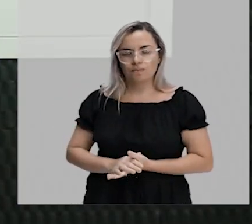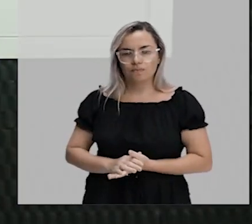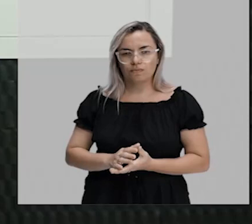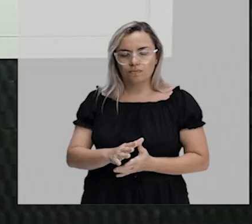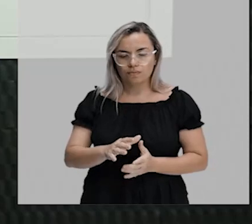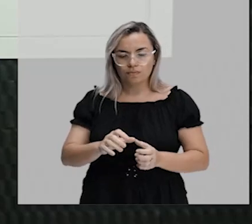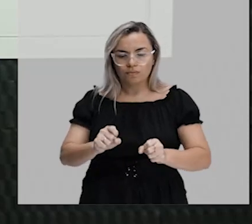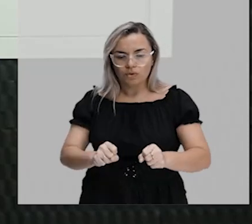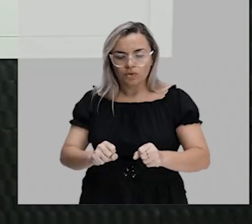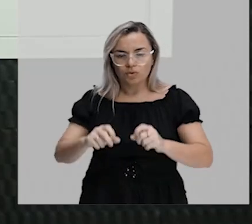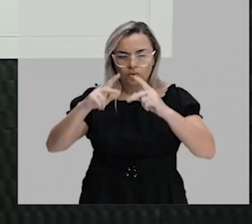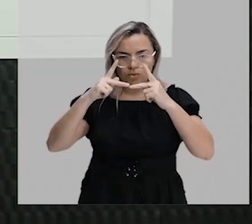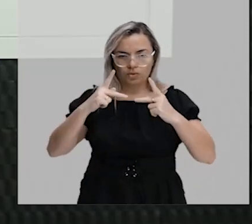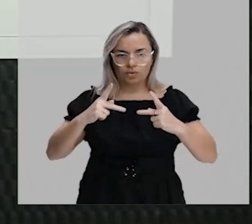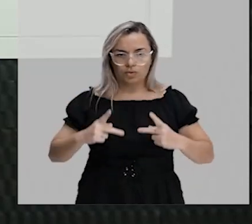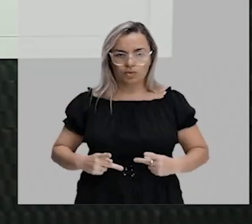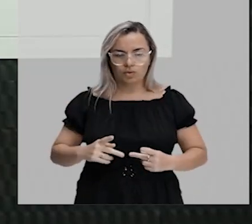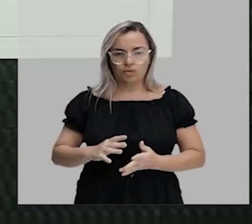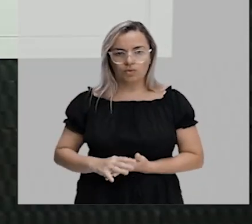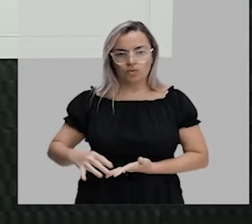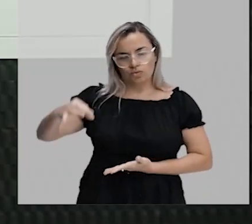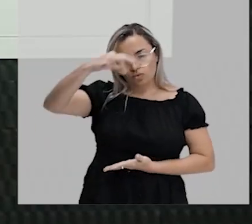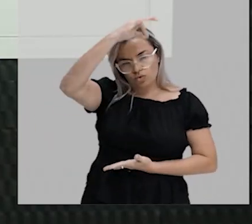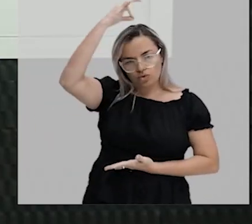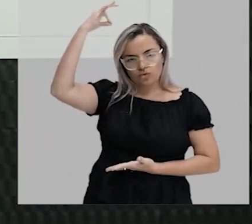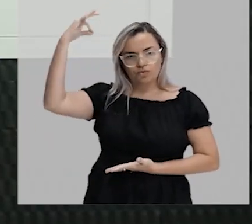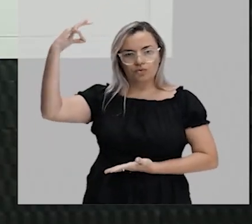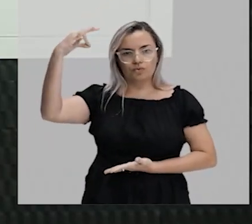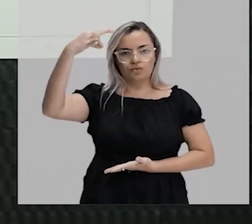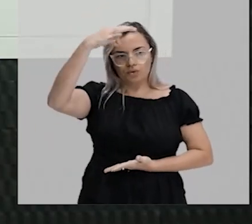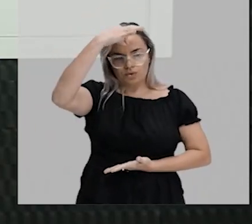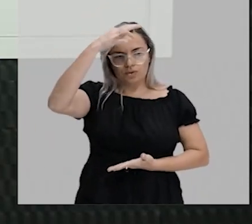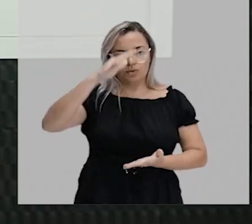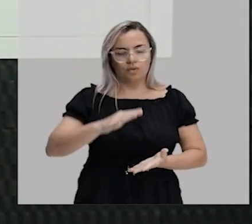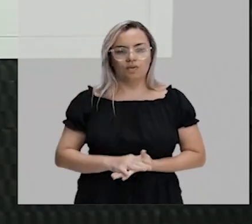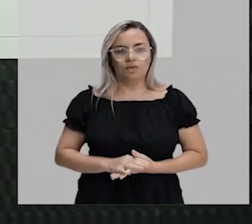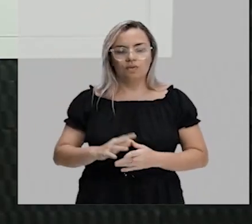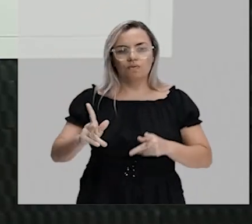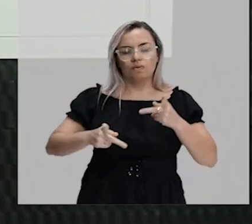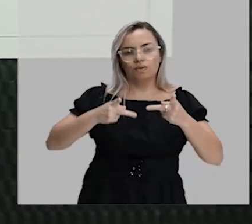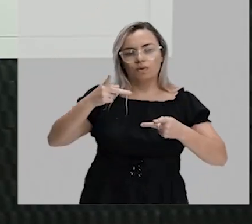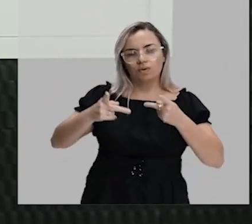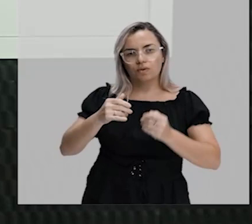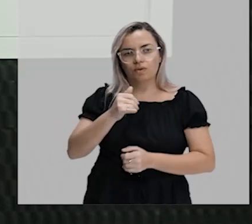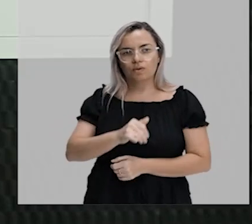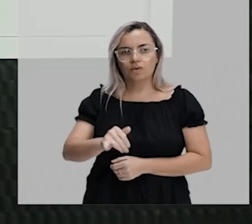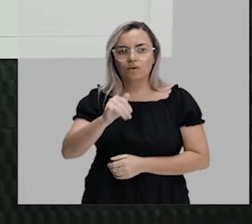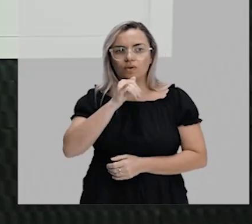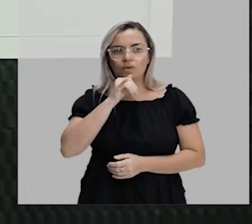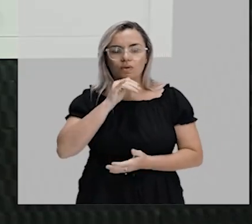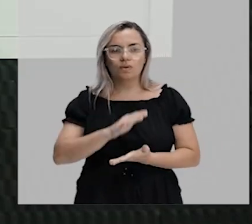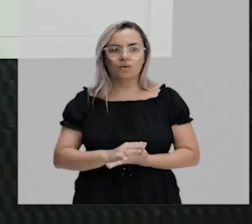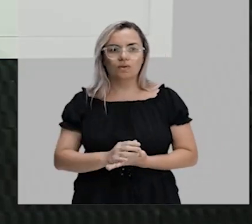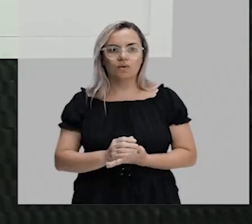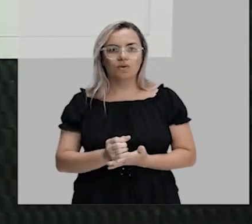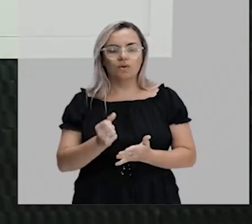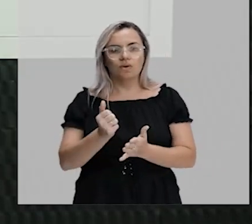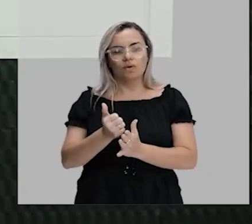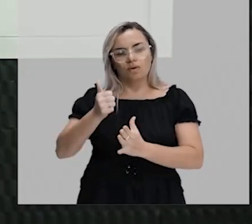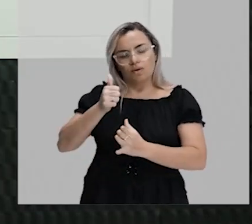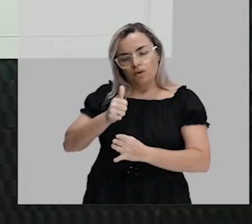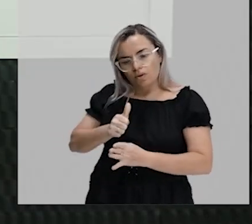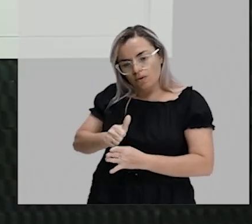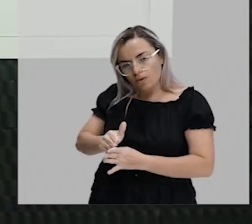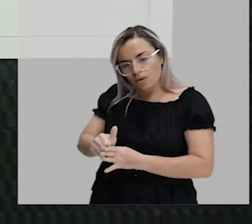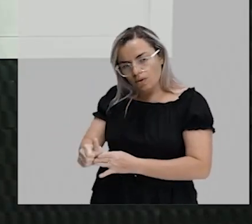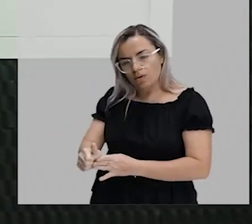dominação do ser humano pela divindade. Tá? Então, se você quer falar, por exemplo, em um código moral, que como